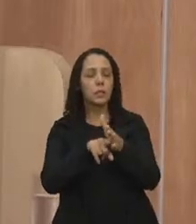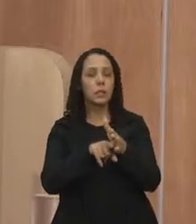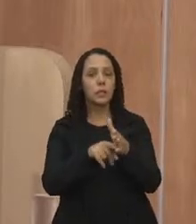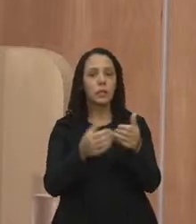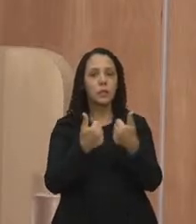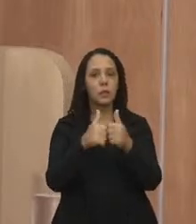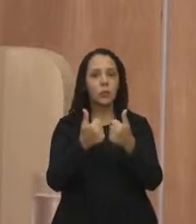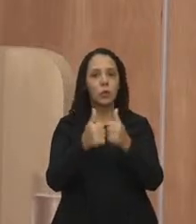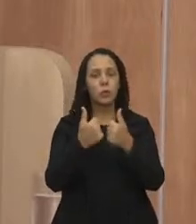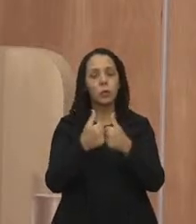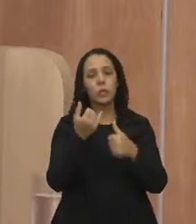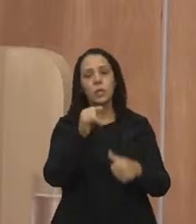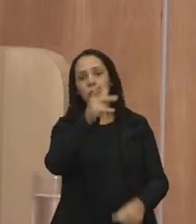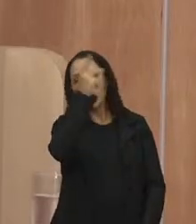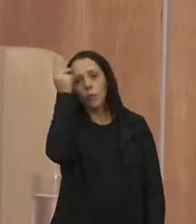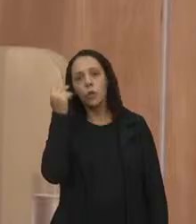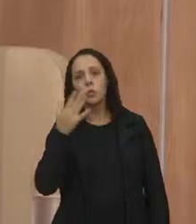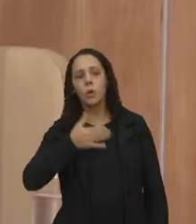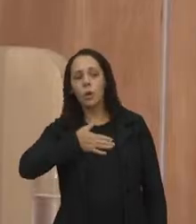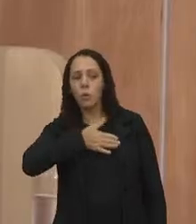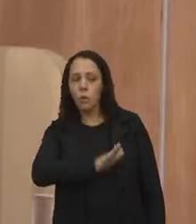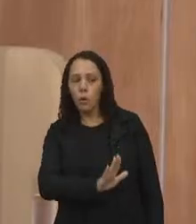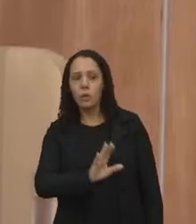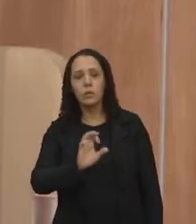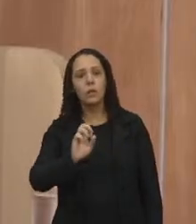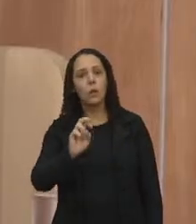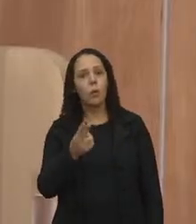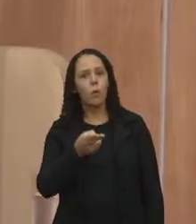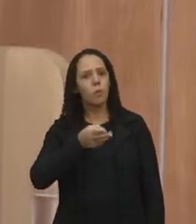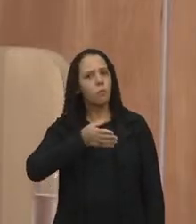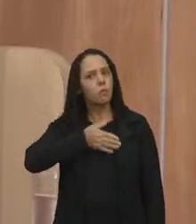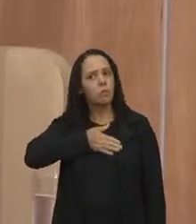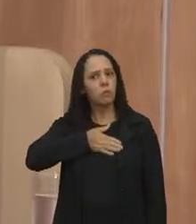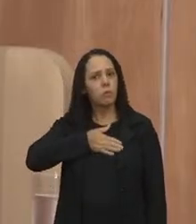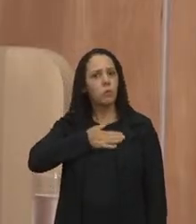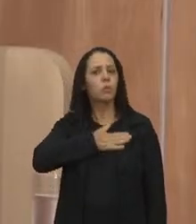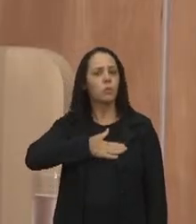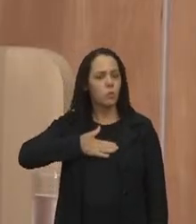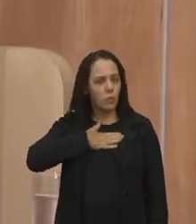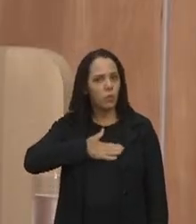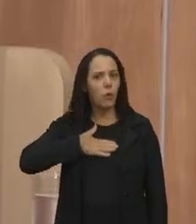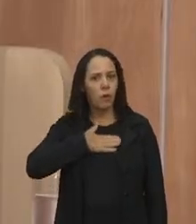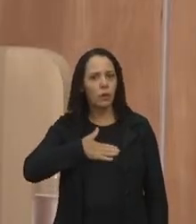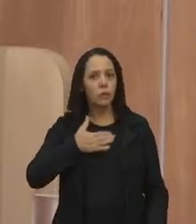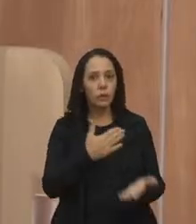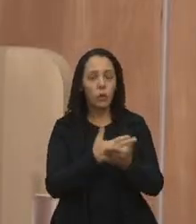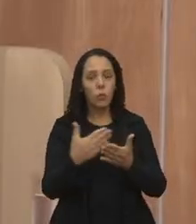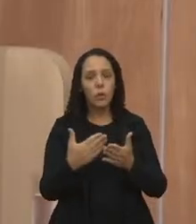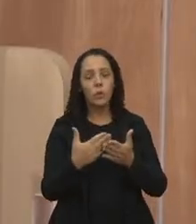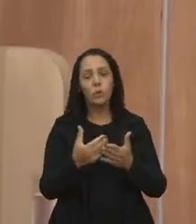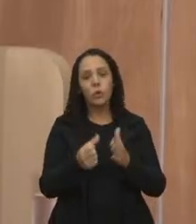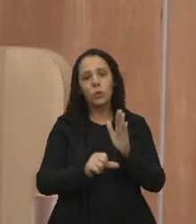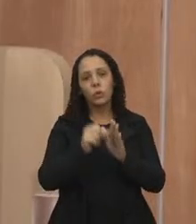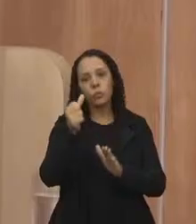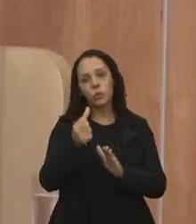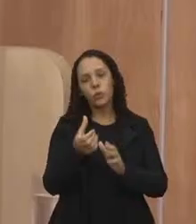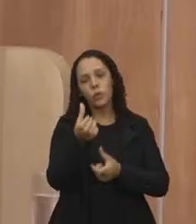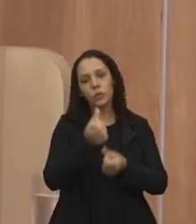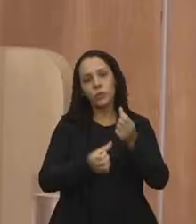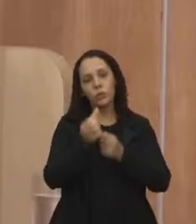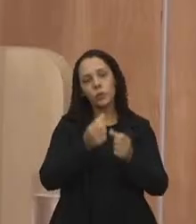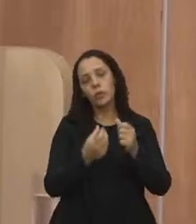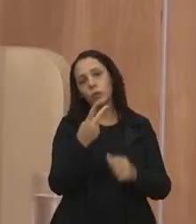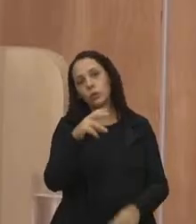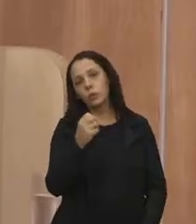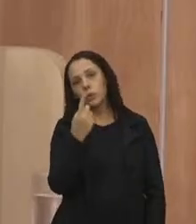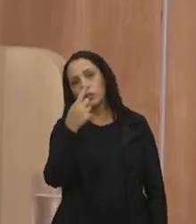transporte público de Jacareí é feita pelo Instituto Federal desde o primeiro semestre de 2017. Já gerou 2 artigos científicos